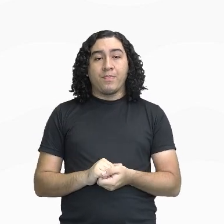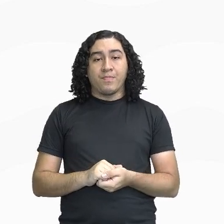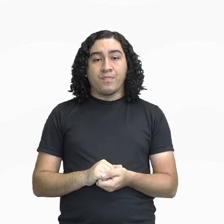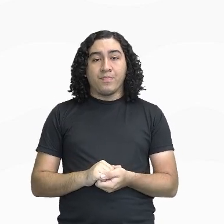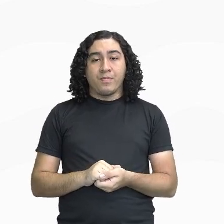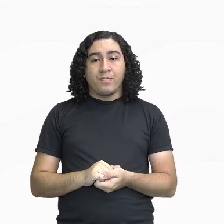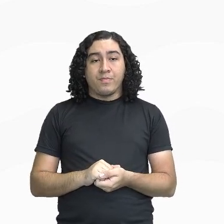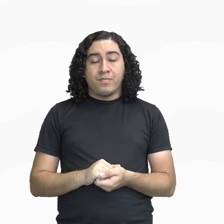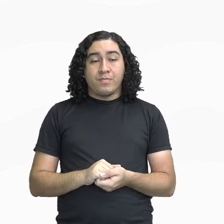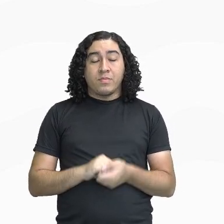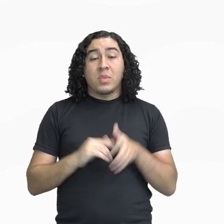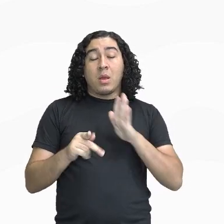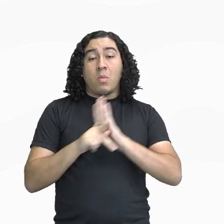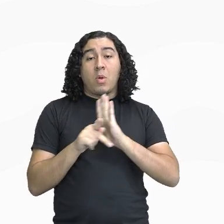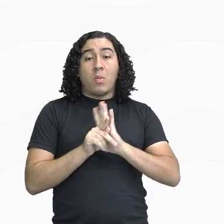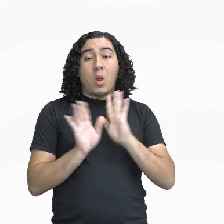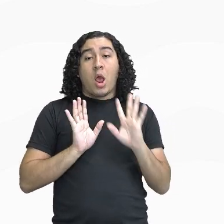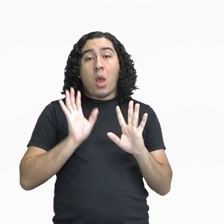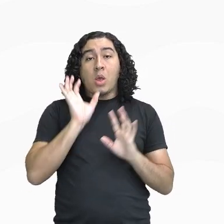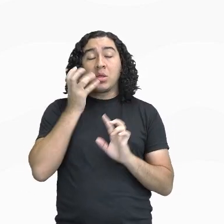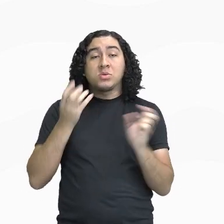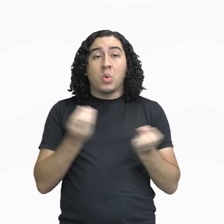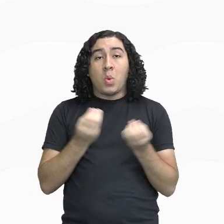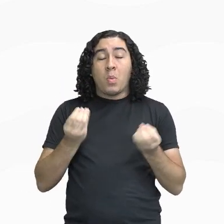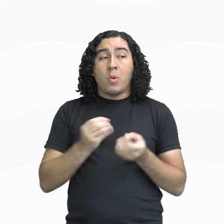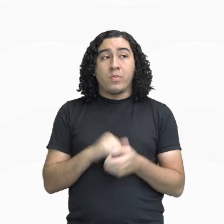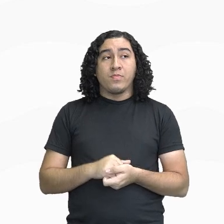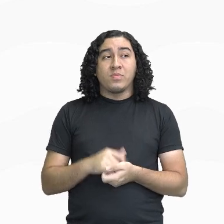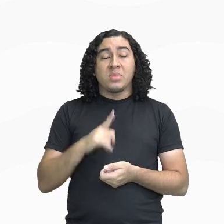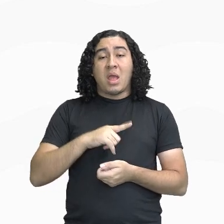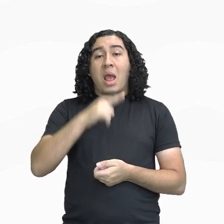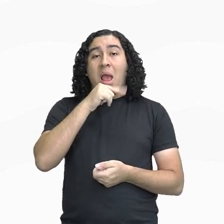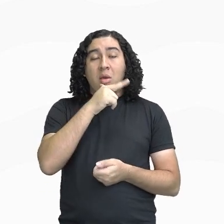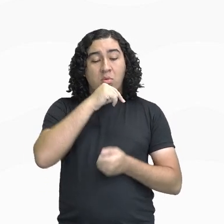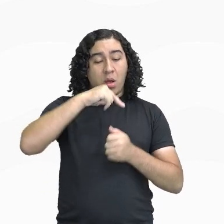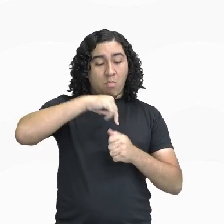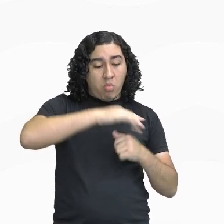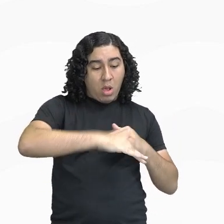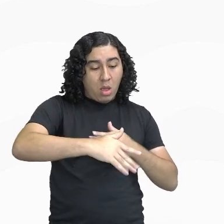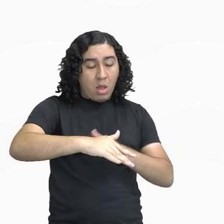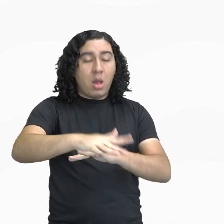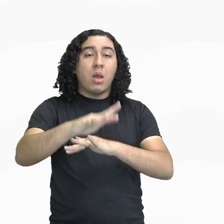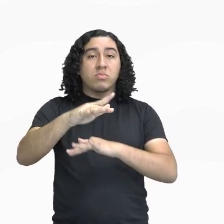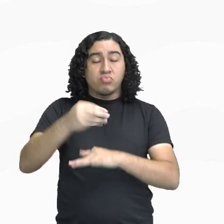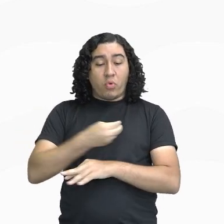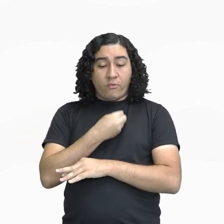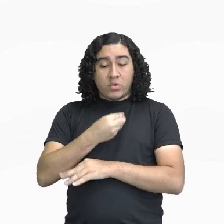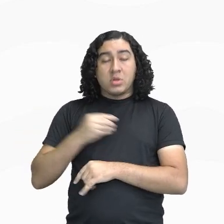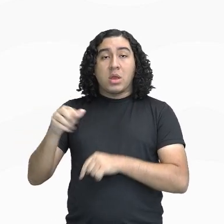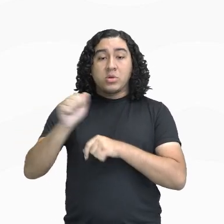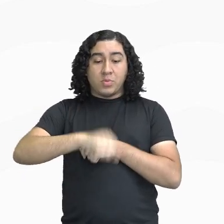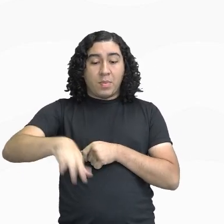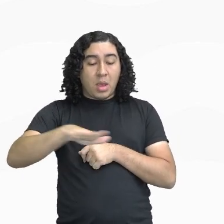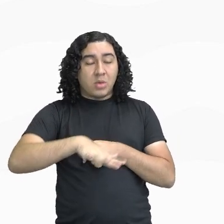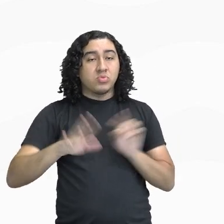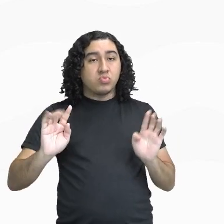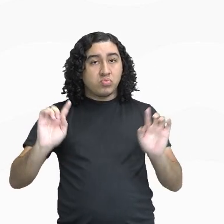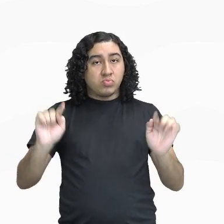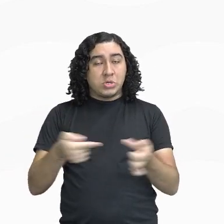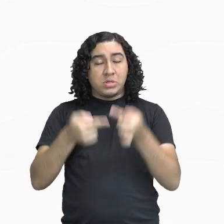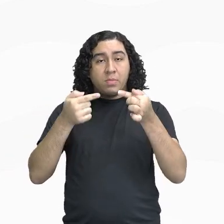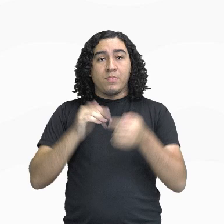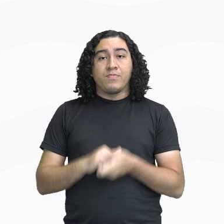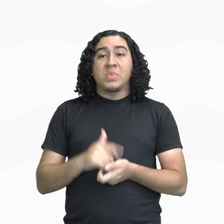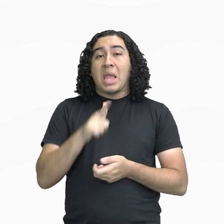ciclo biogeoquímico no qual se observa a água fluindo entre os seres vivos e o meio ambiente. A água